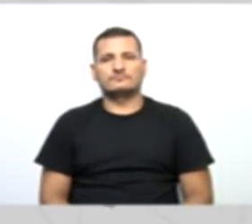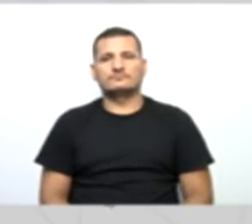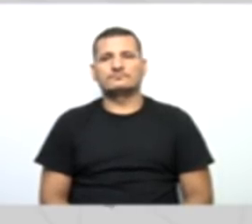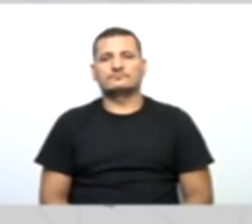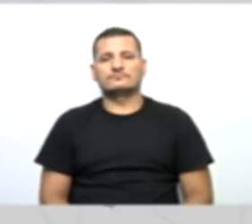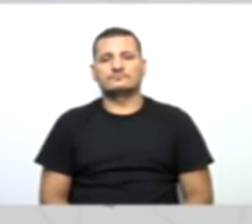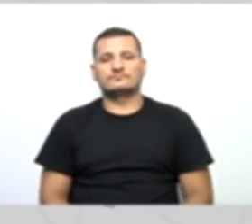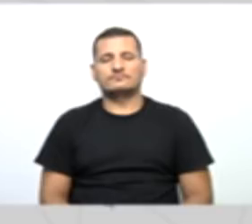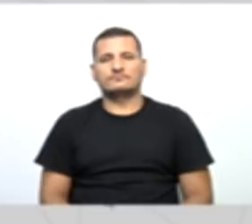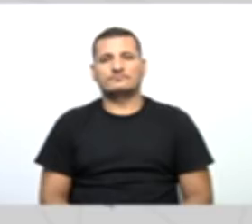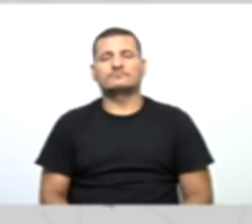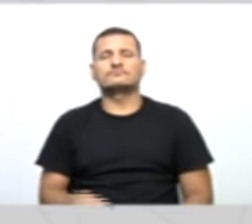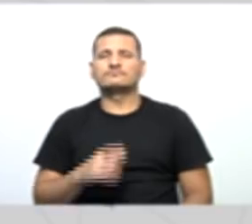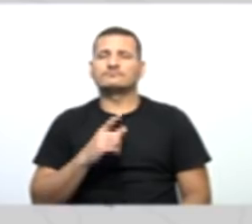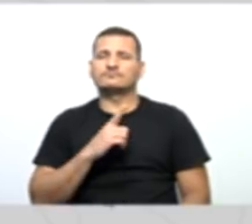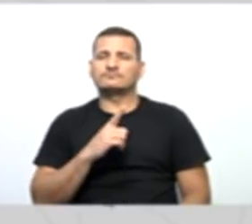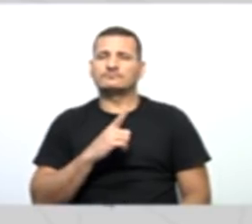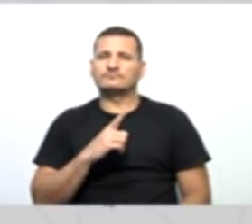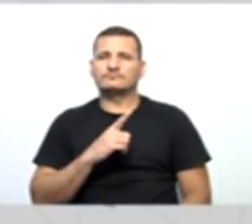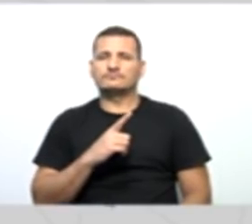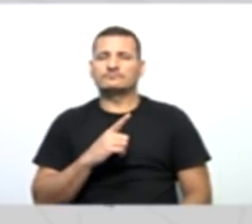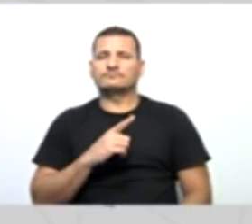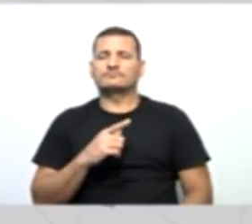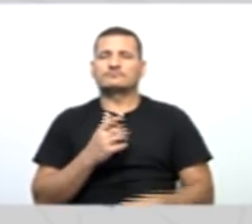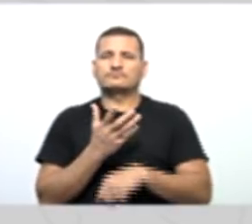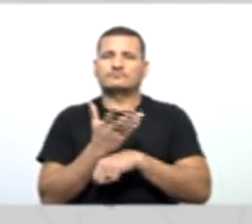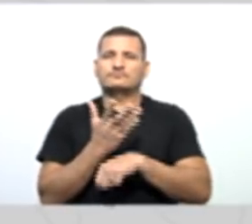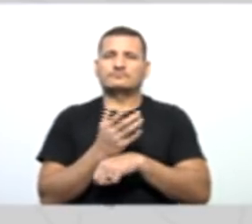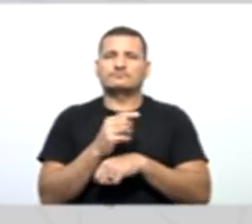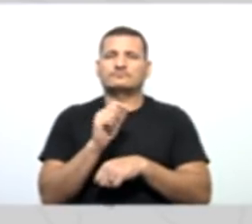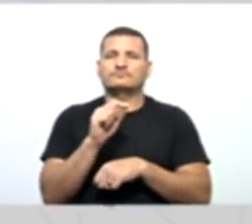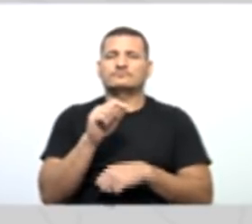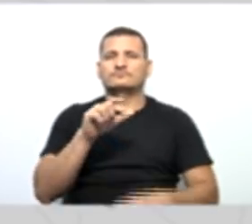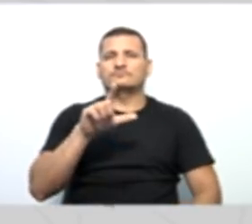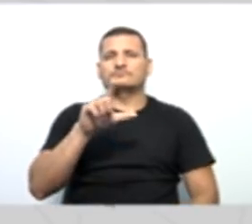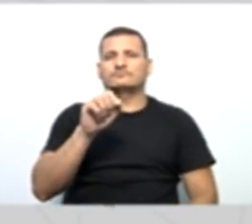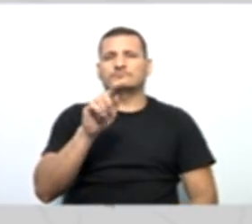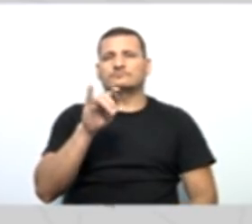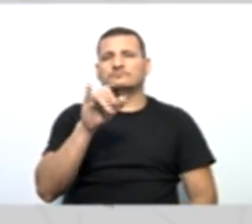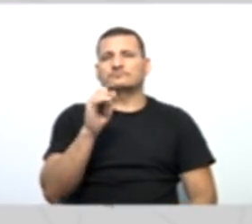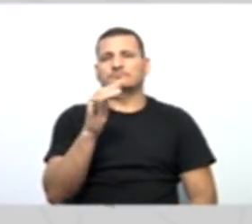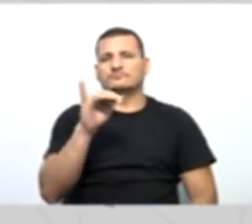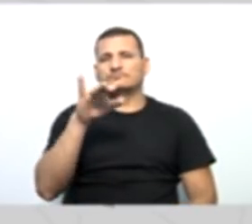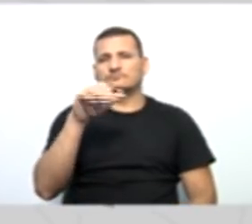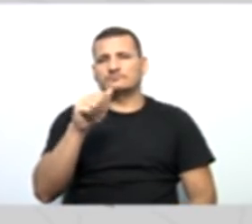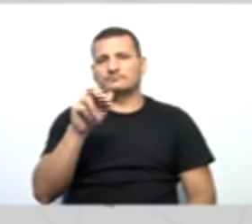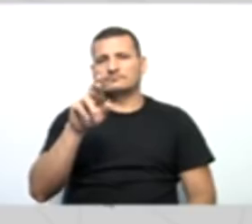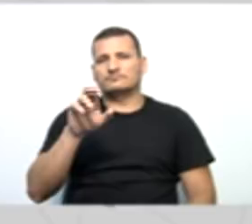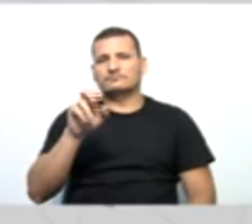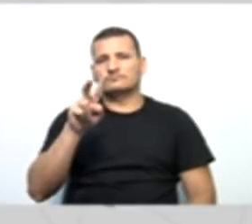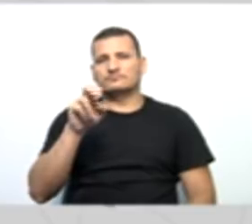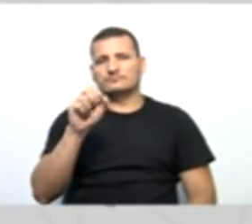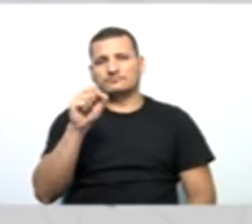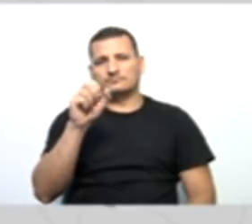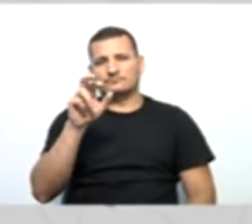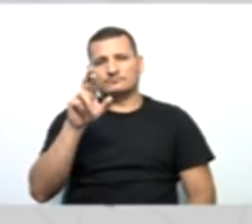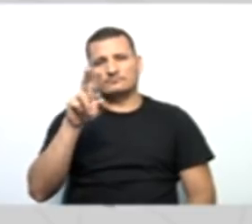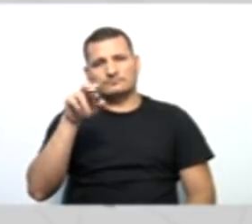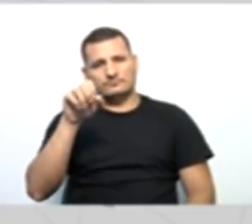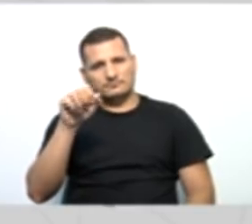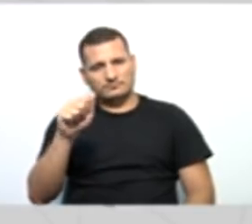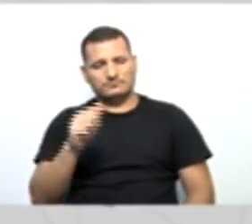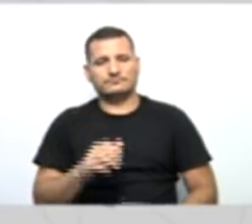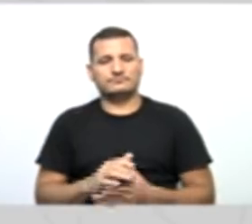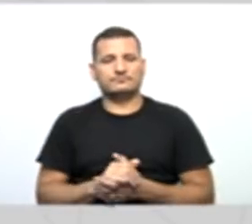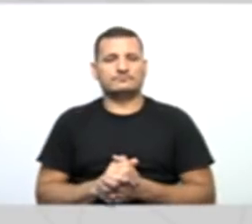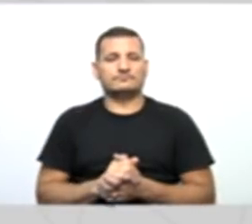Pode. Nós temos uma matéria sobre logística reversa, muito importante para as organizações. Principais